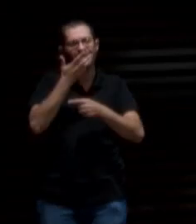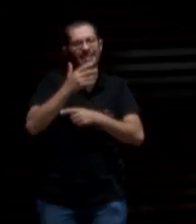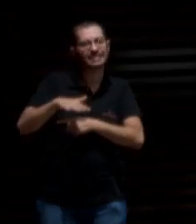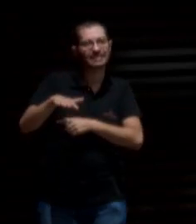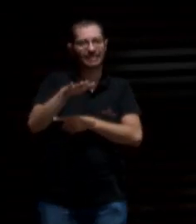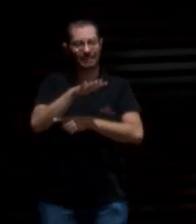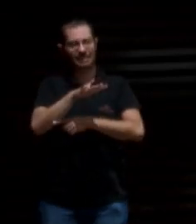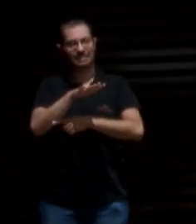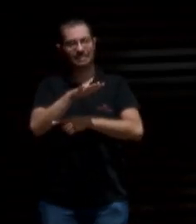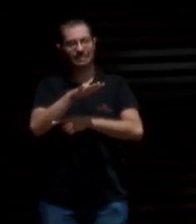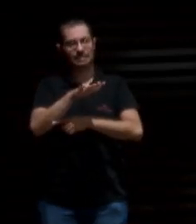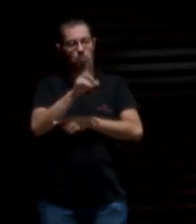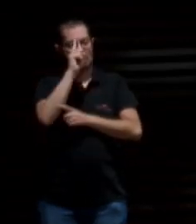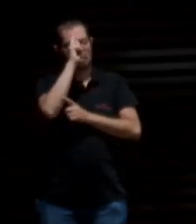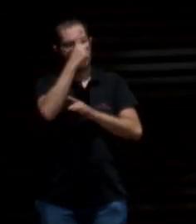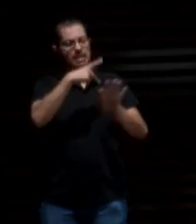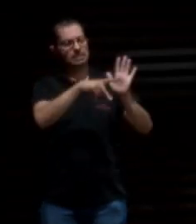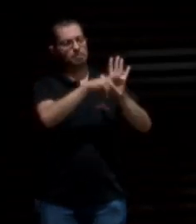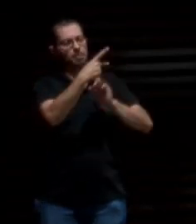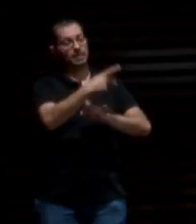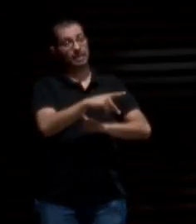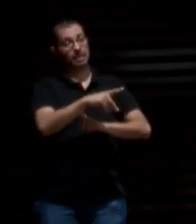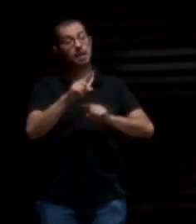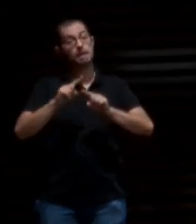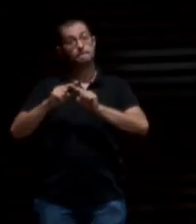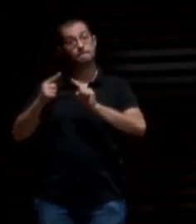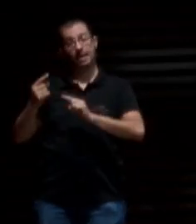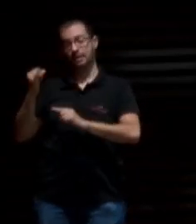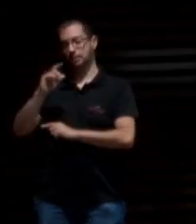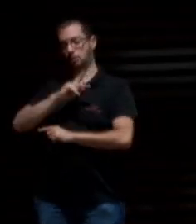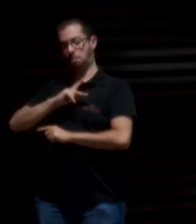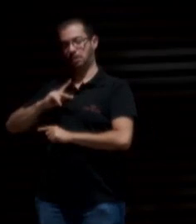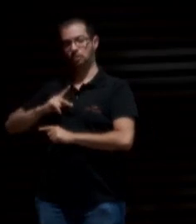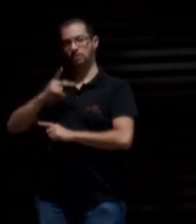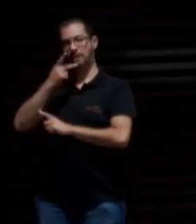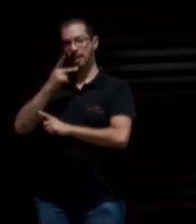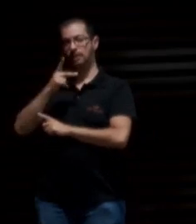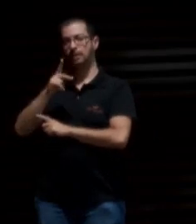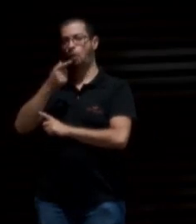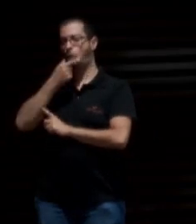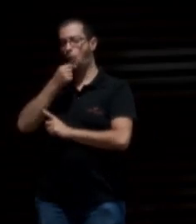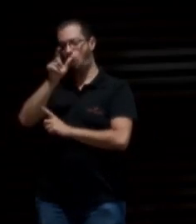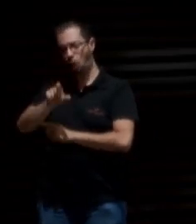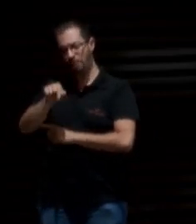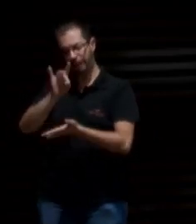não erra e Ele faz homem, homem, mulher, mulher, esse pastor é chamado a prestar